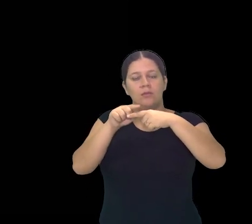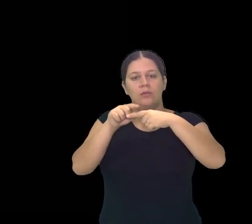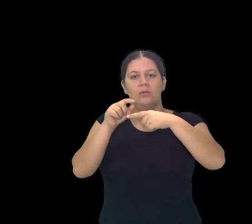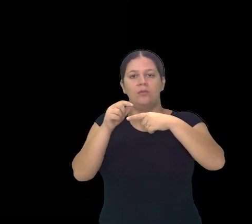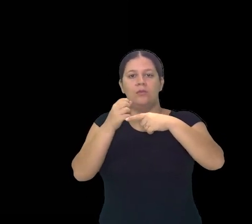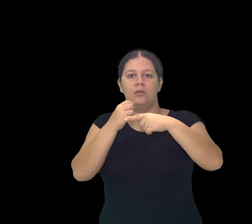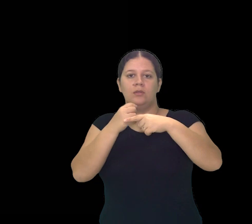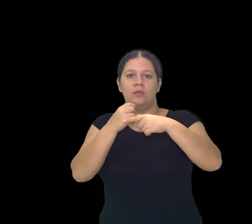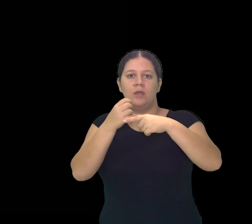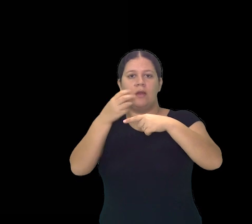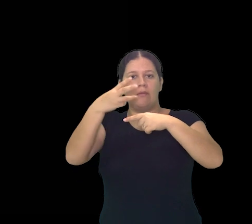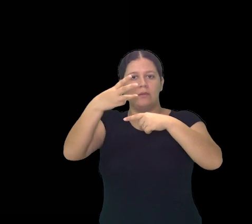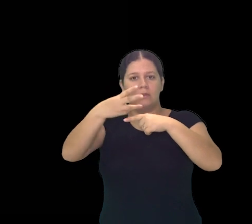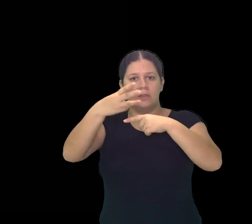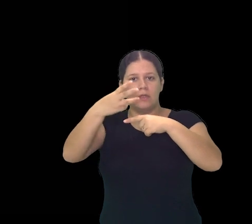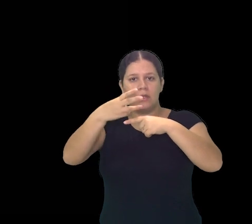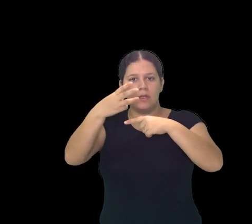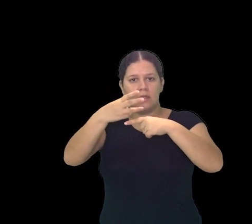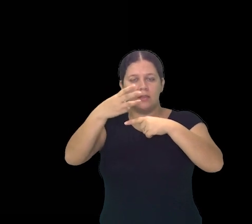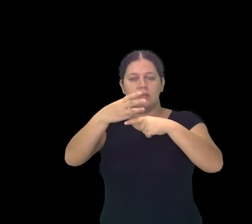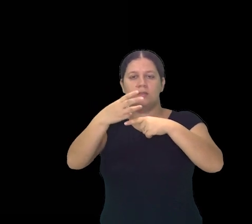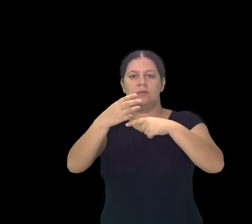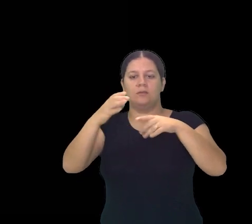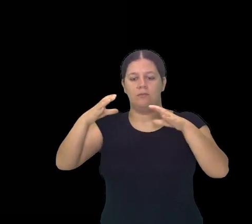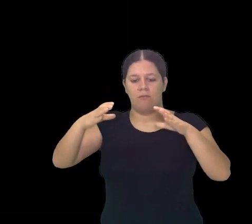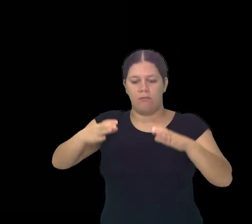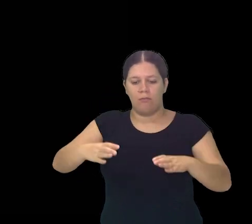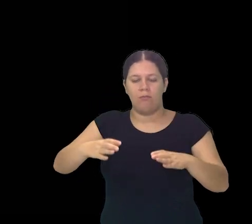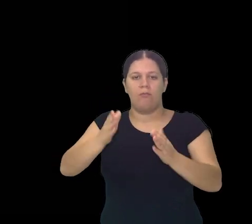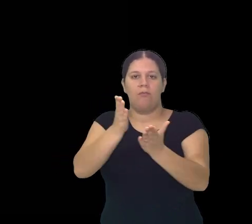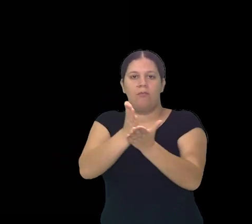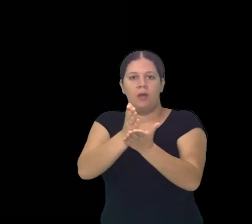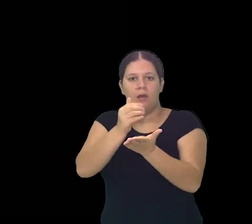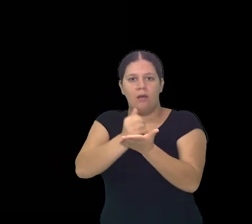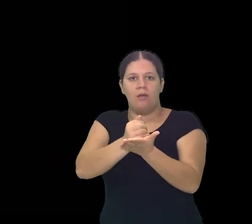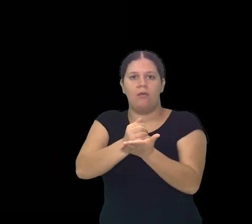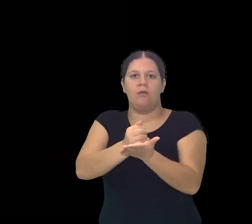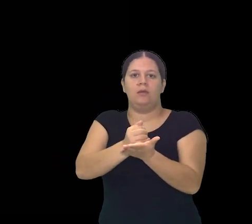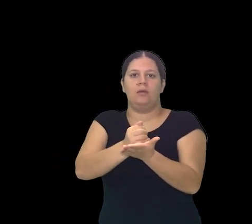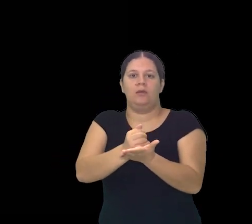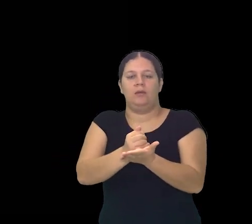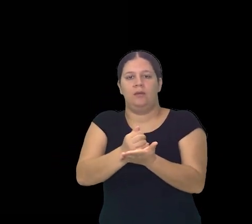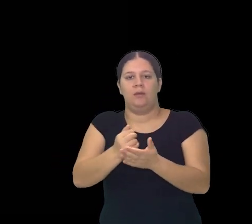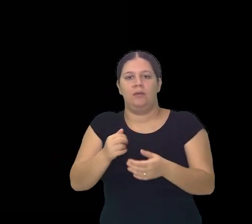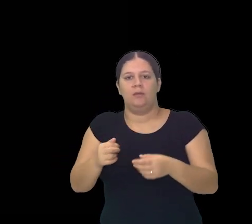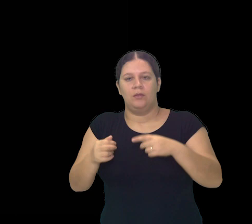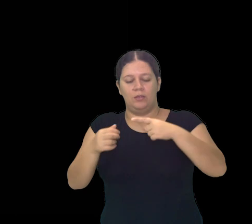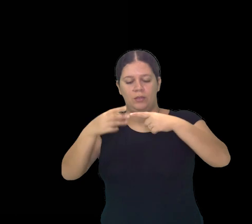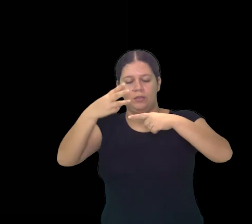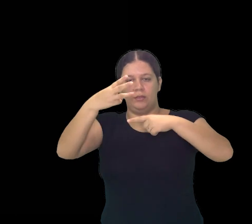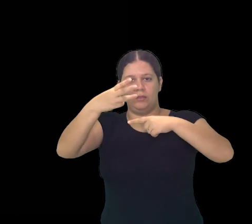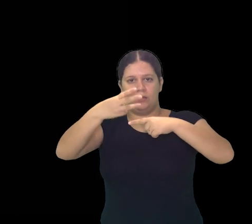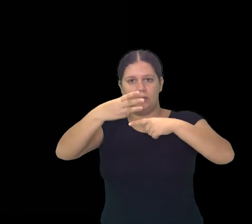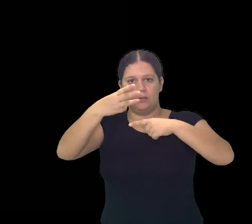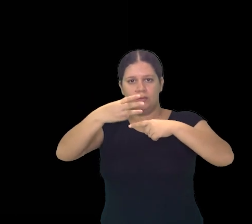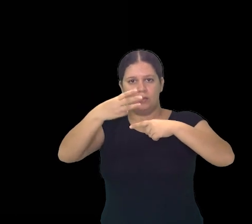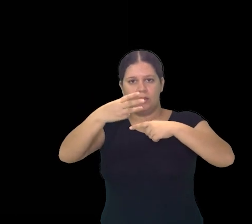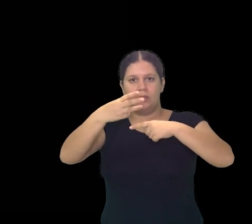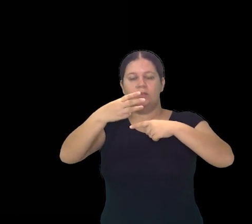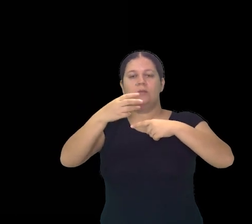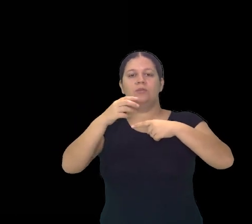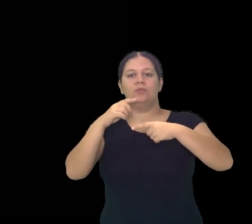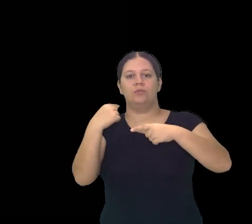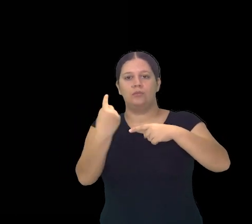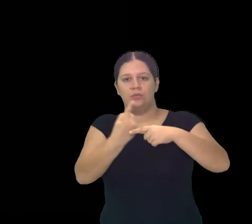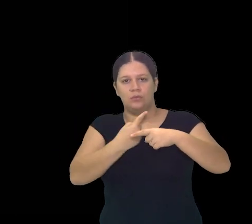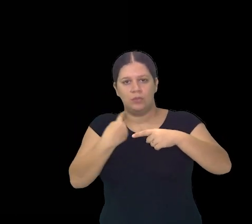estamos representando 3 desses 4 pedaços. Então, o 3 nos diz que, dos 4